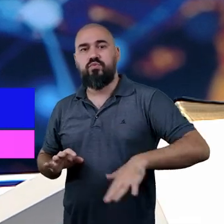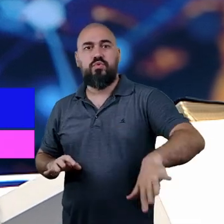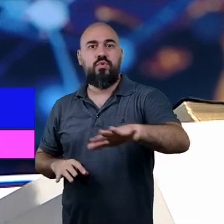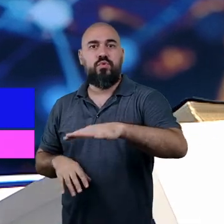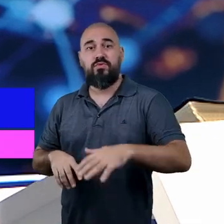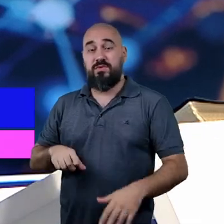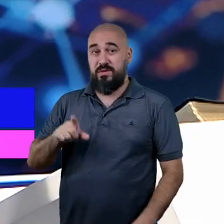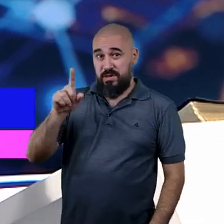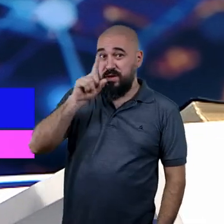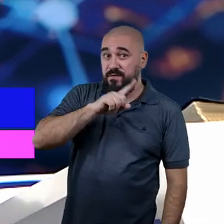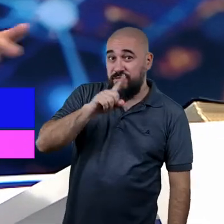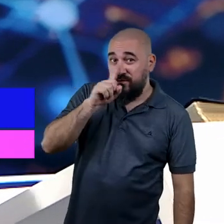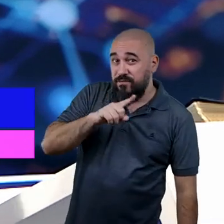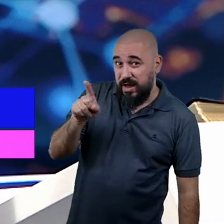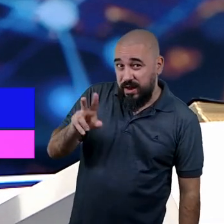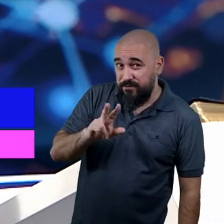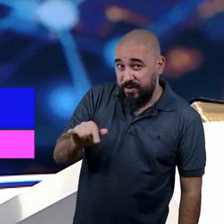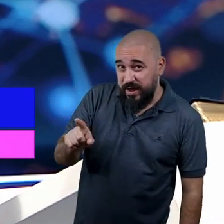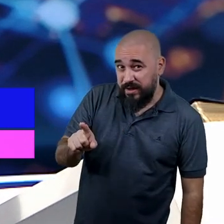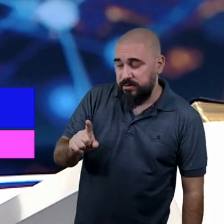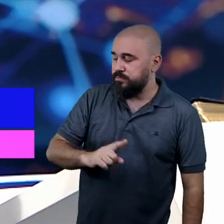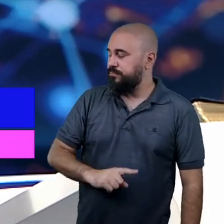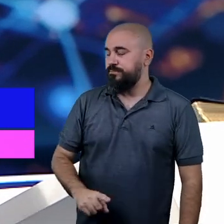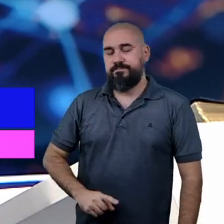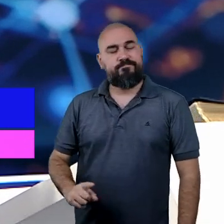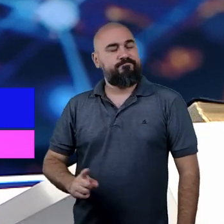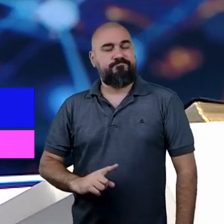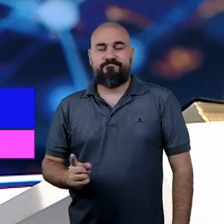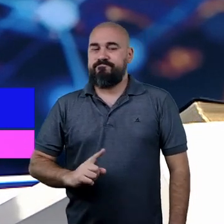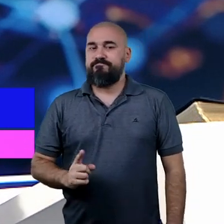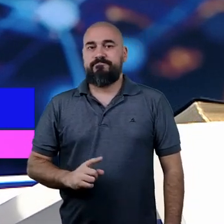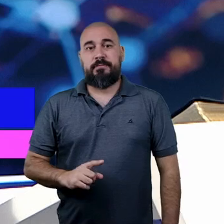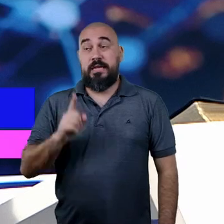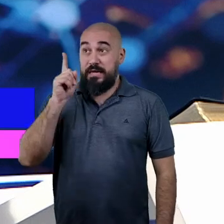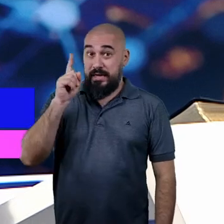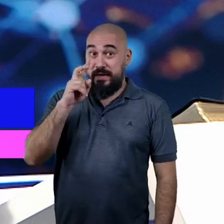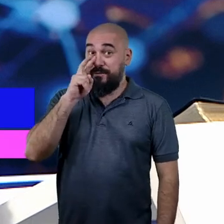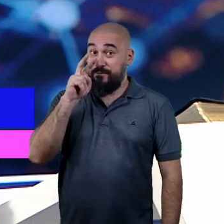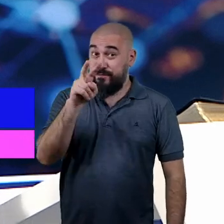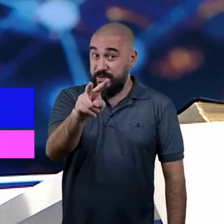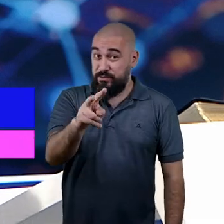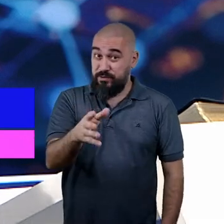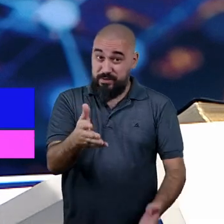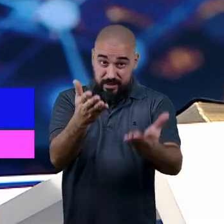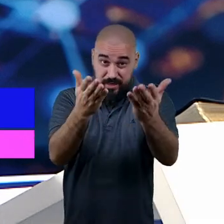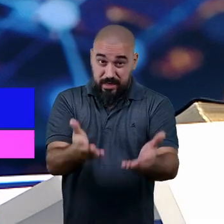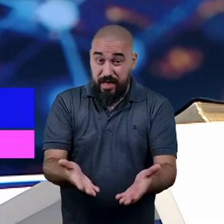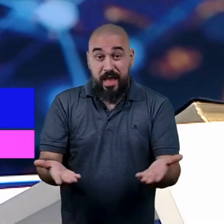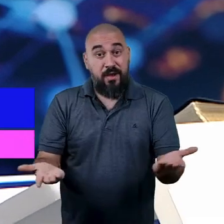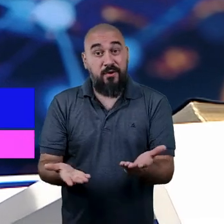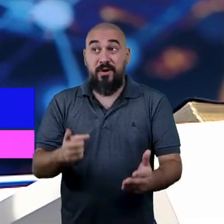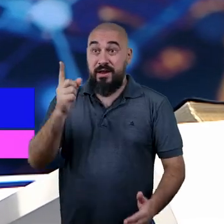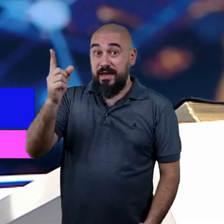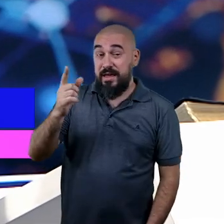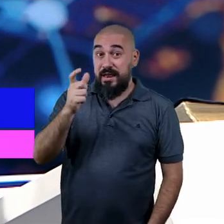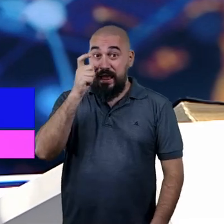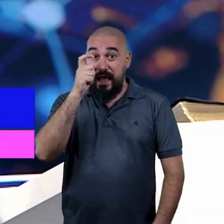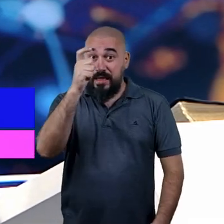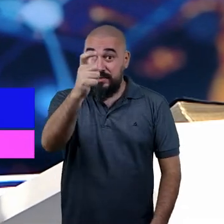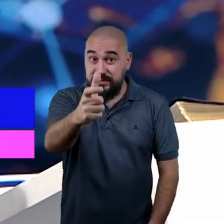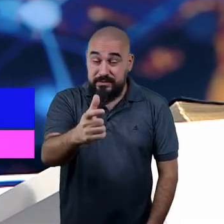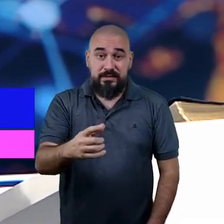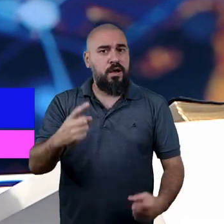pacto, ele não falhará nessa aliança. Ele está olhando para você, ele se importa, ele se preocupa com